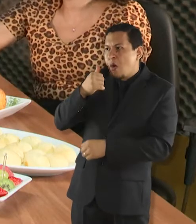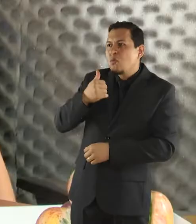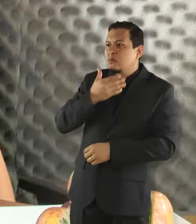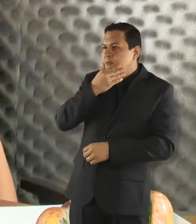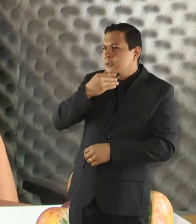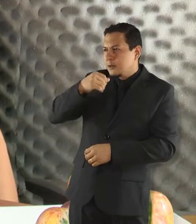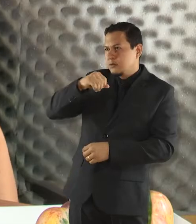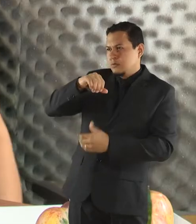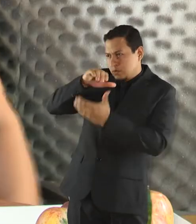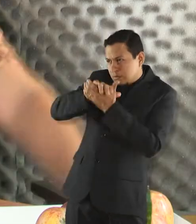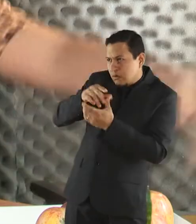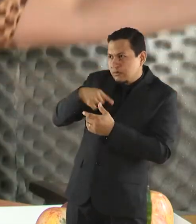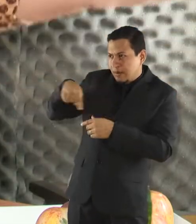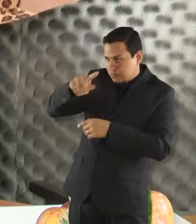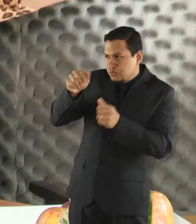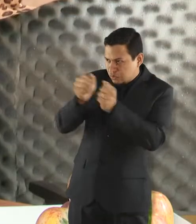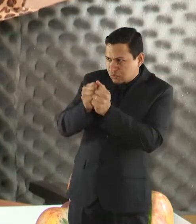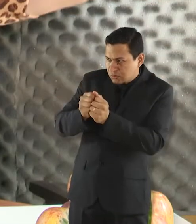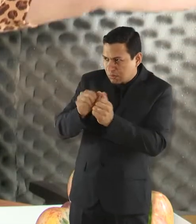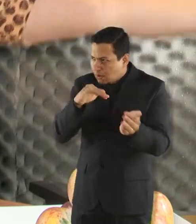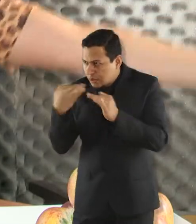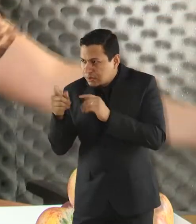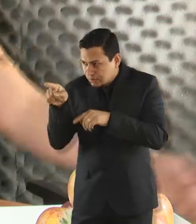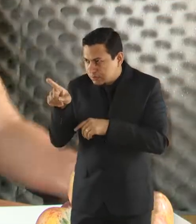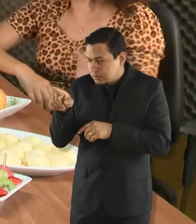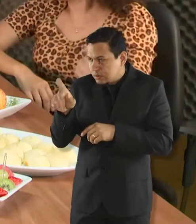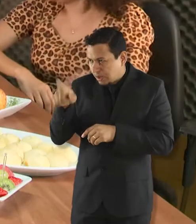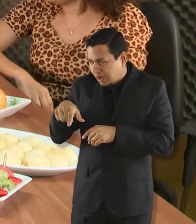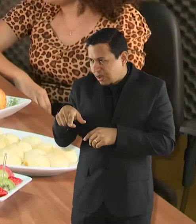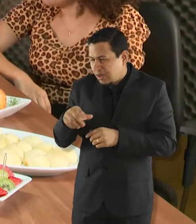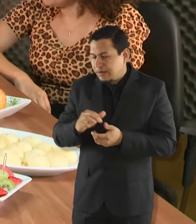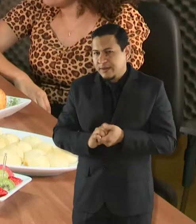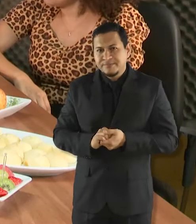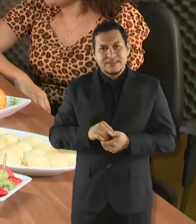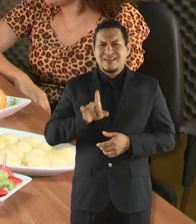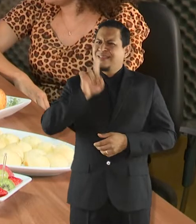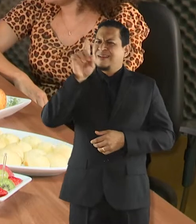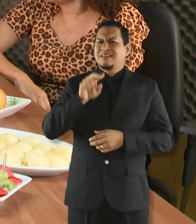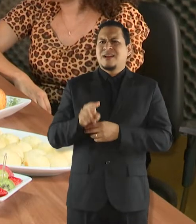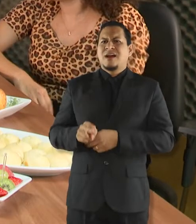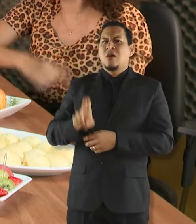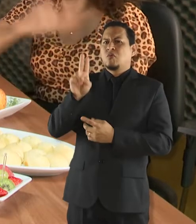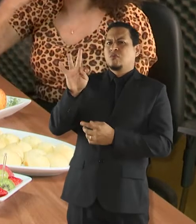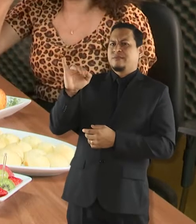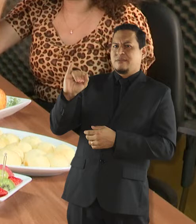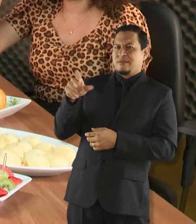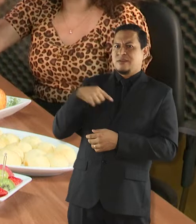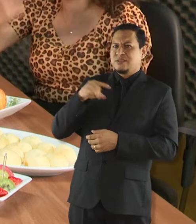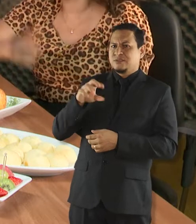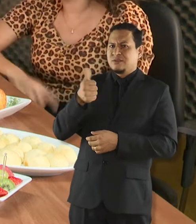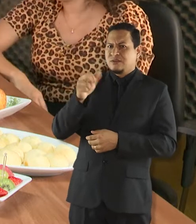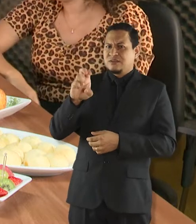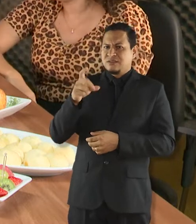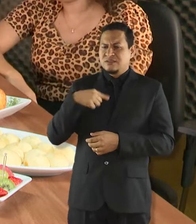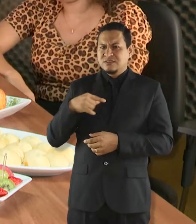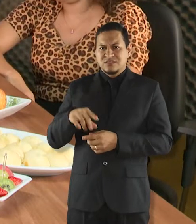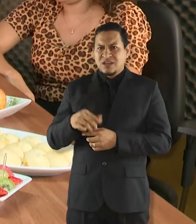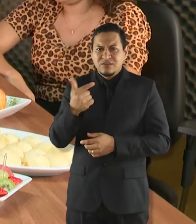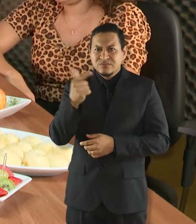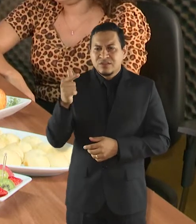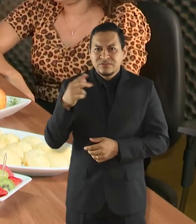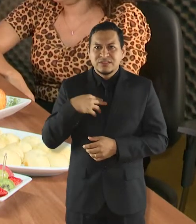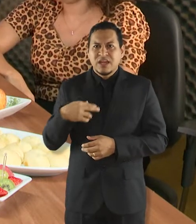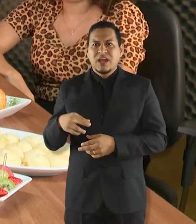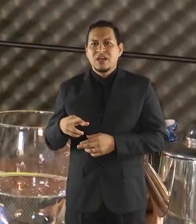poder nem entrar na UTI. Quando tu estiver morrendo lá na UTI, é 15 minutos, mano. que Não, e não quem tem coragem mais Romeu vai e Julieta. viver.